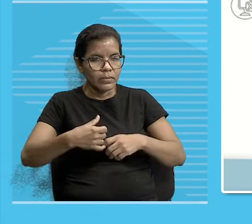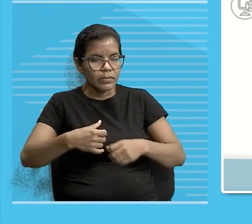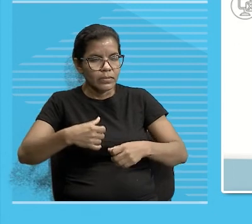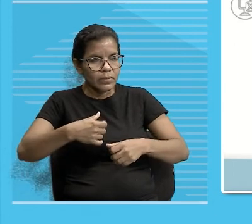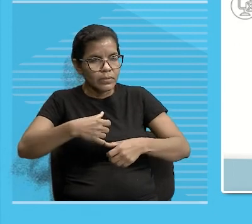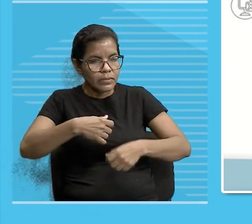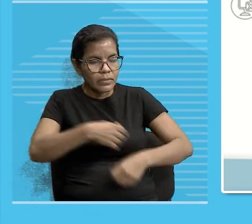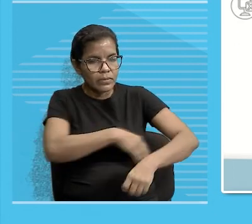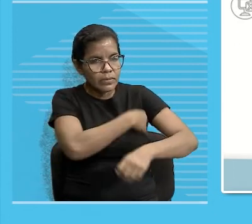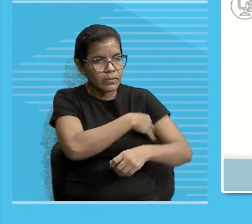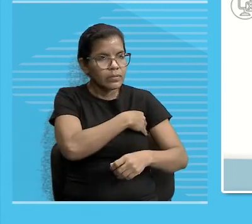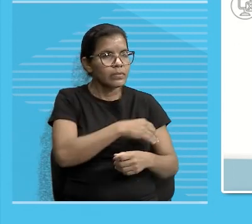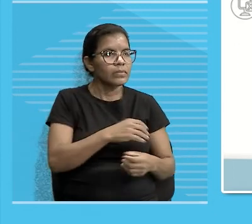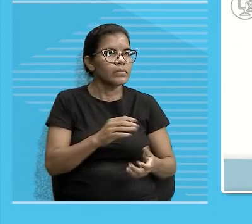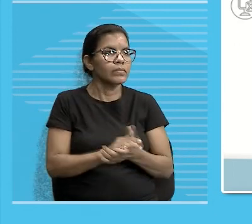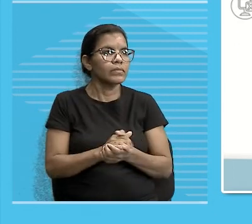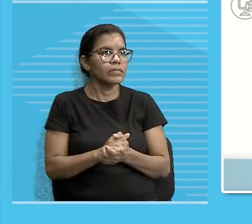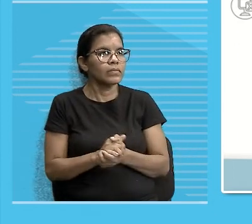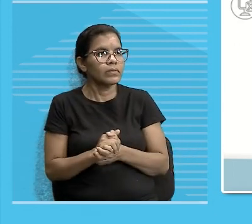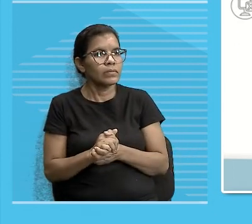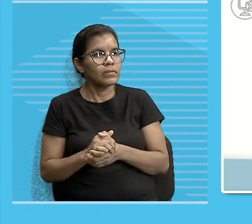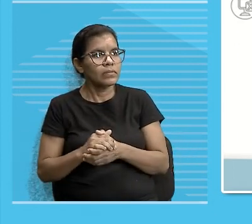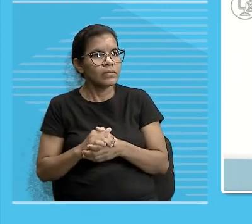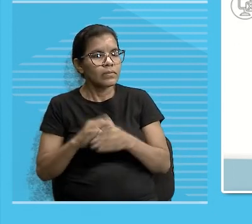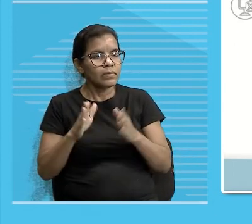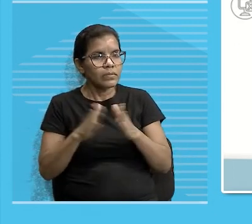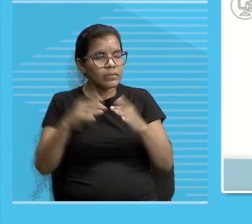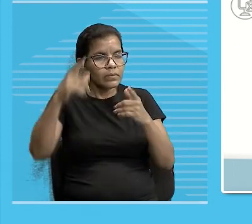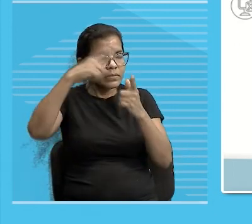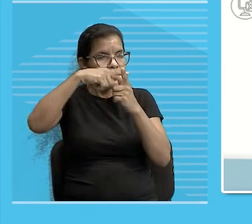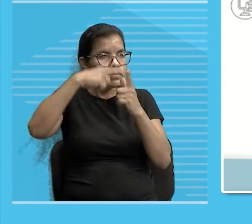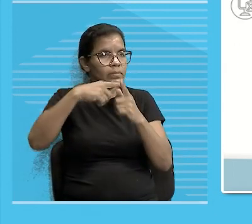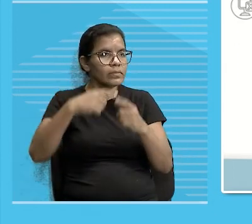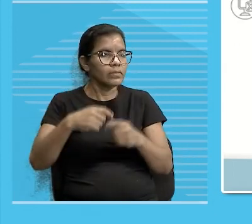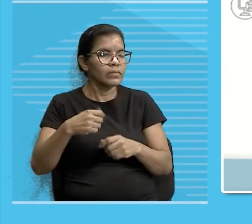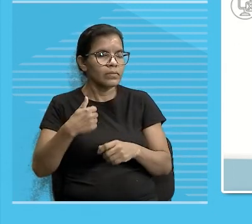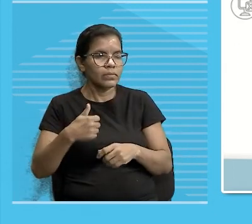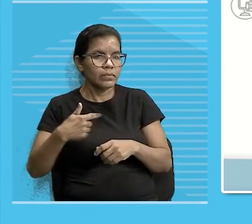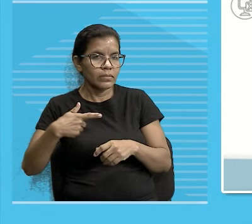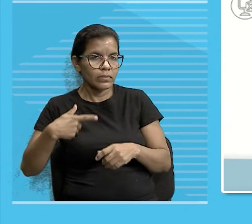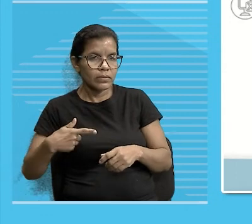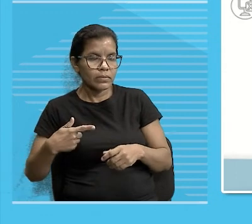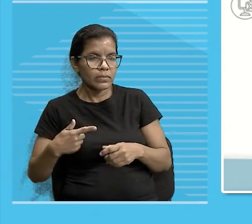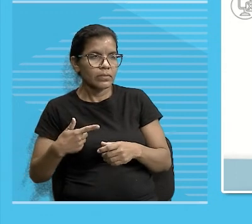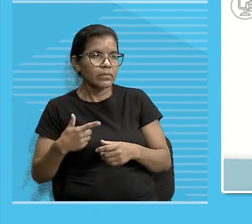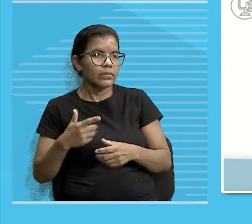igreja Bom Senhor Jesus do Matozinhos em Congonhas. Os 12 apóstolos e os 12